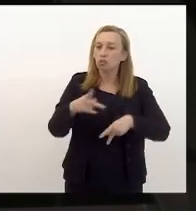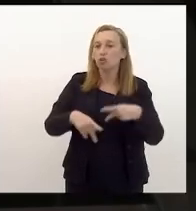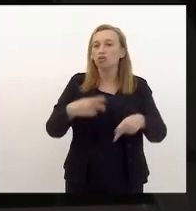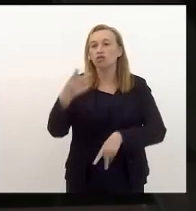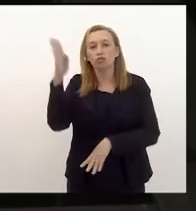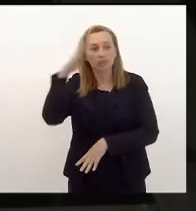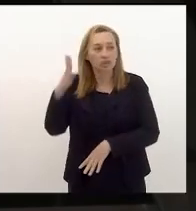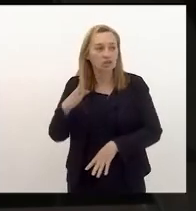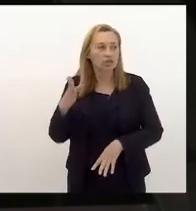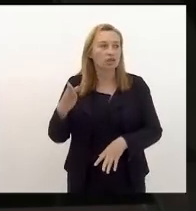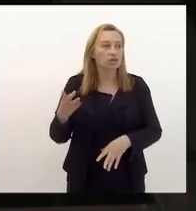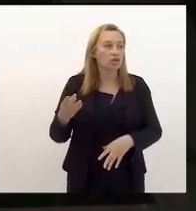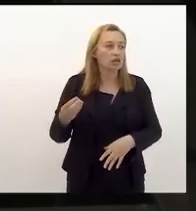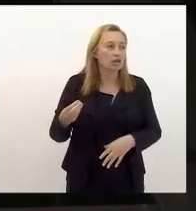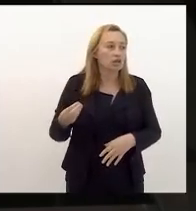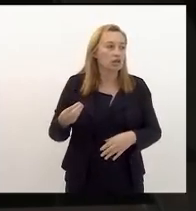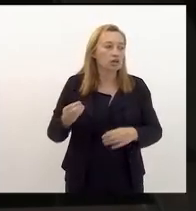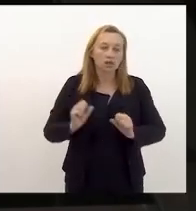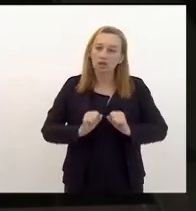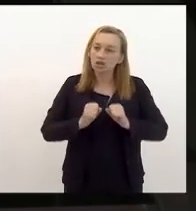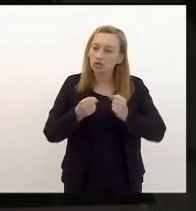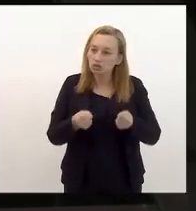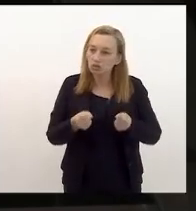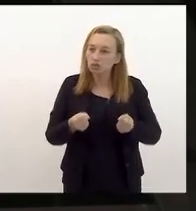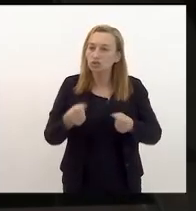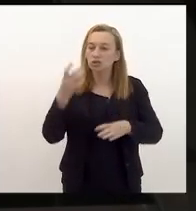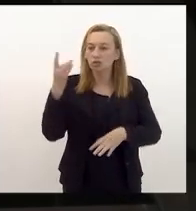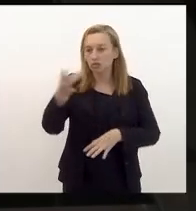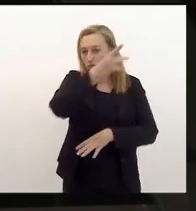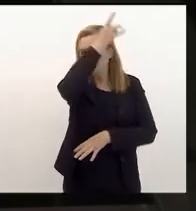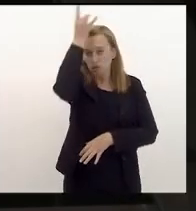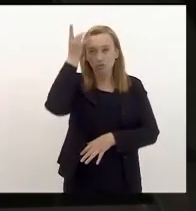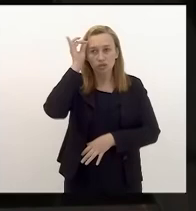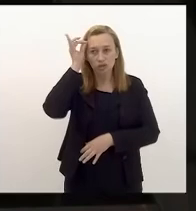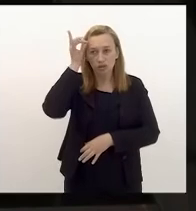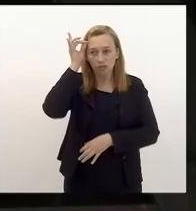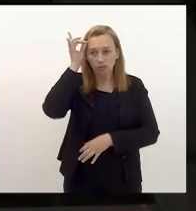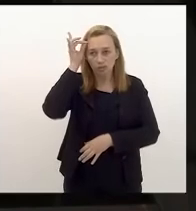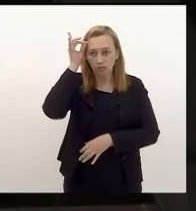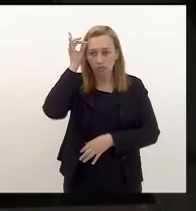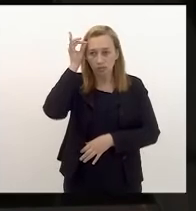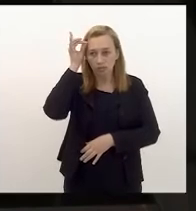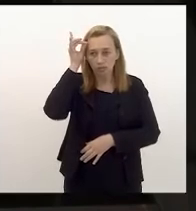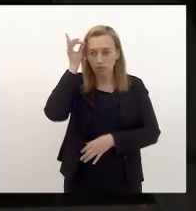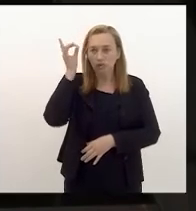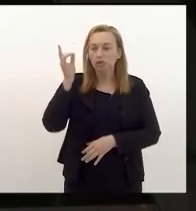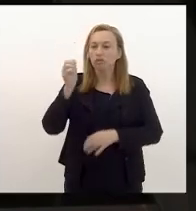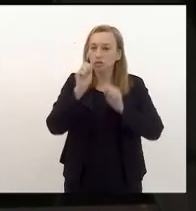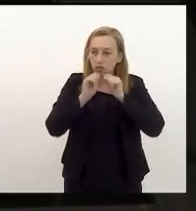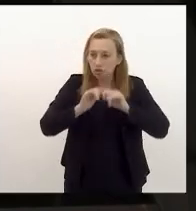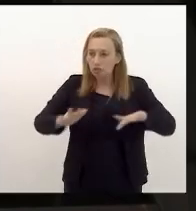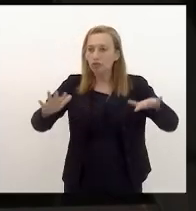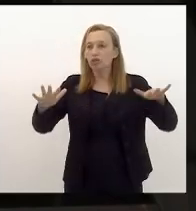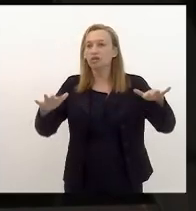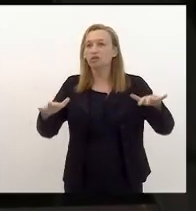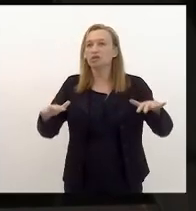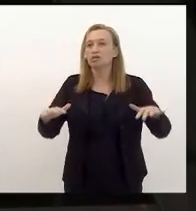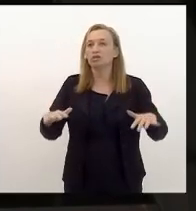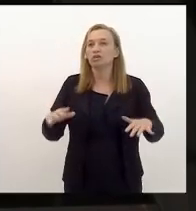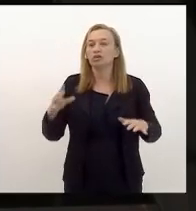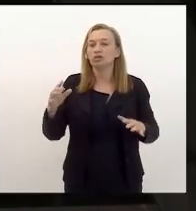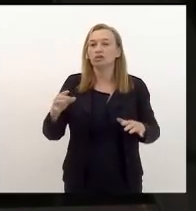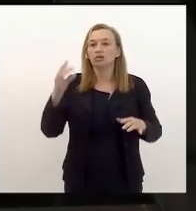convívio religioso e à busca da unção do Espírito Santo, promovendo a divulgação do